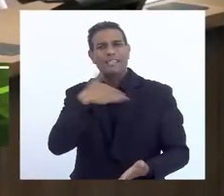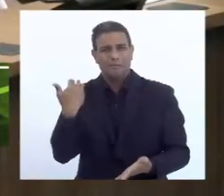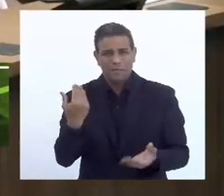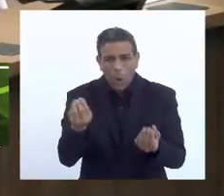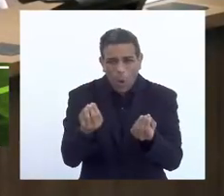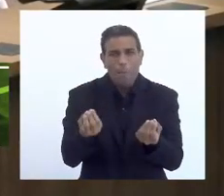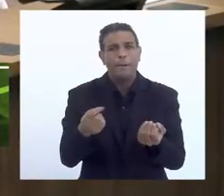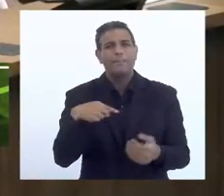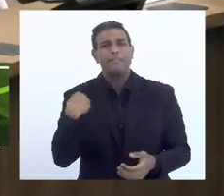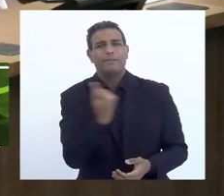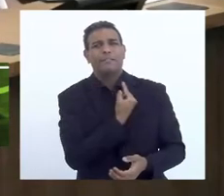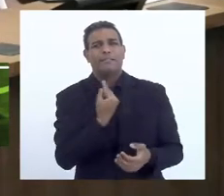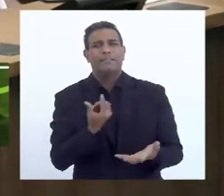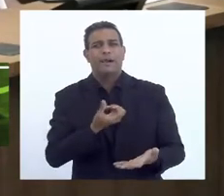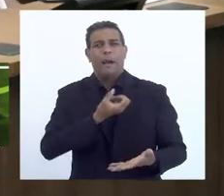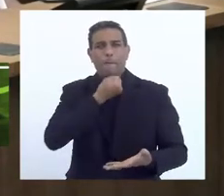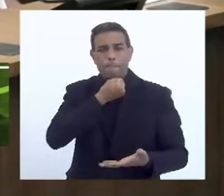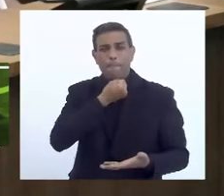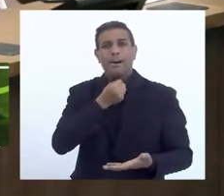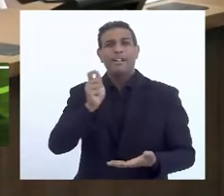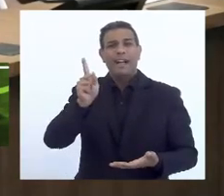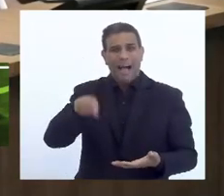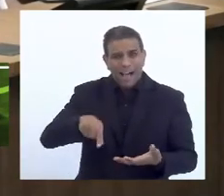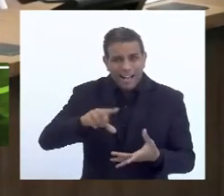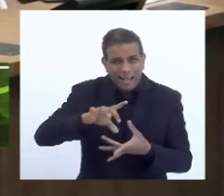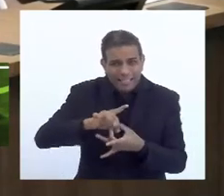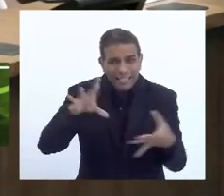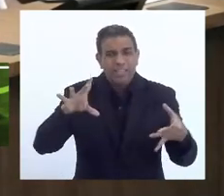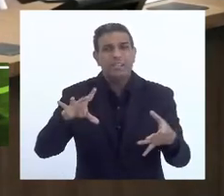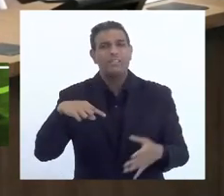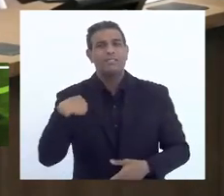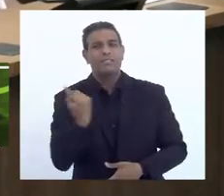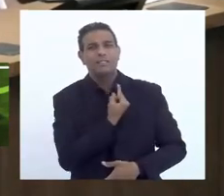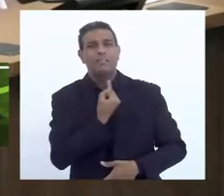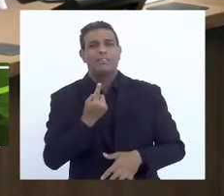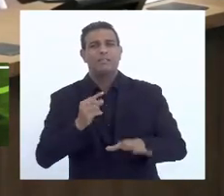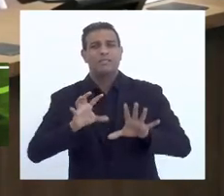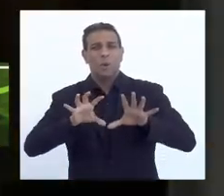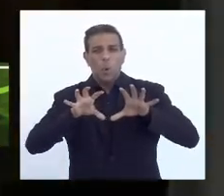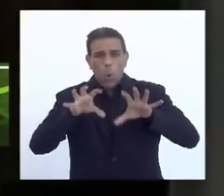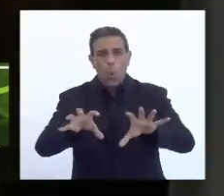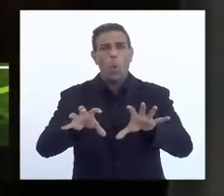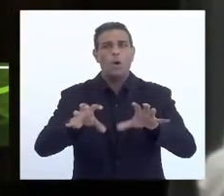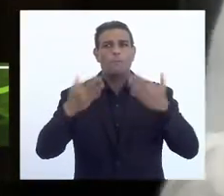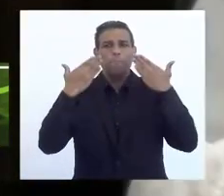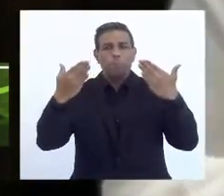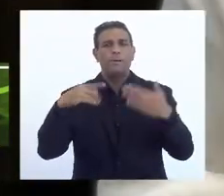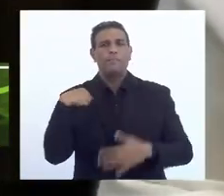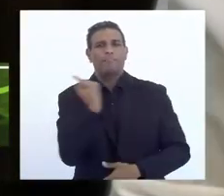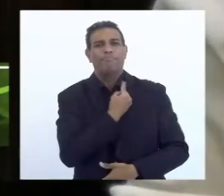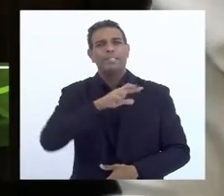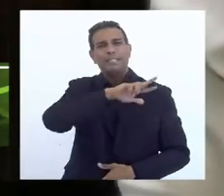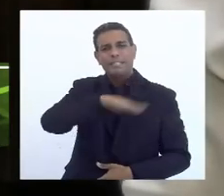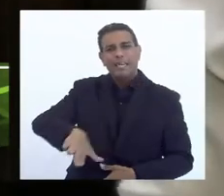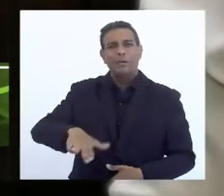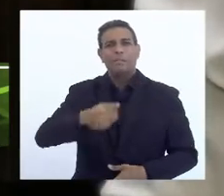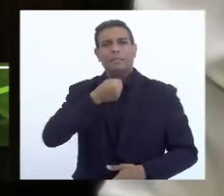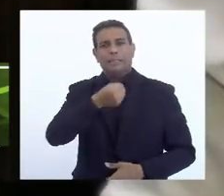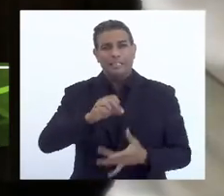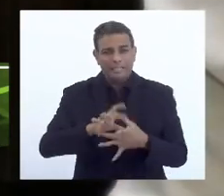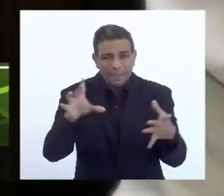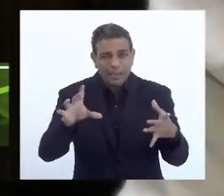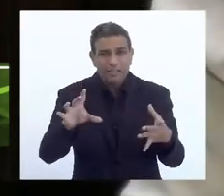democracia. Se desliga o nosso microfone, não é democracia. Se tem que andar de carro blindado para exercer mandato parlamentar, não é